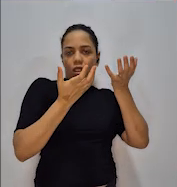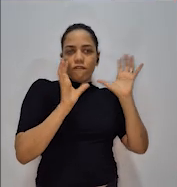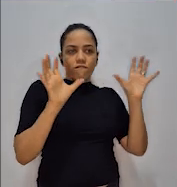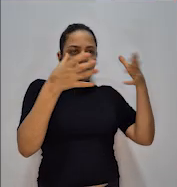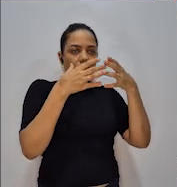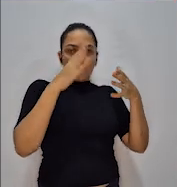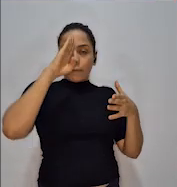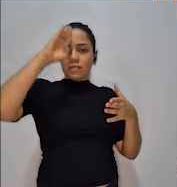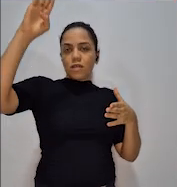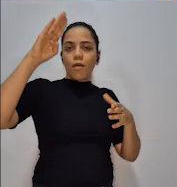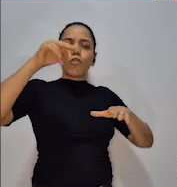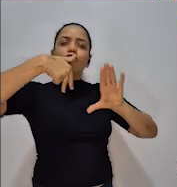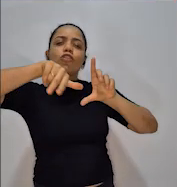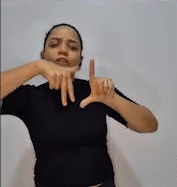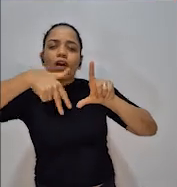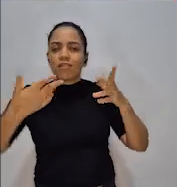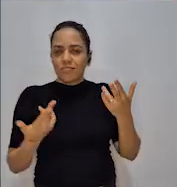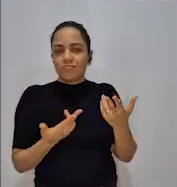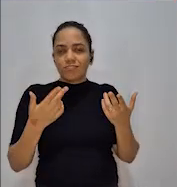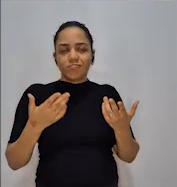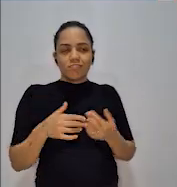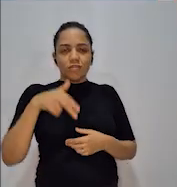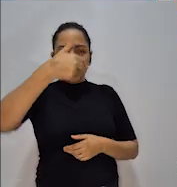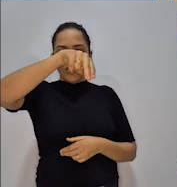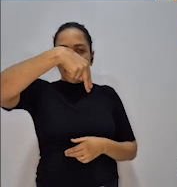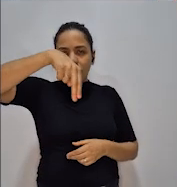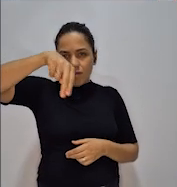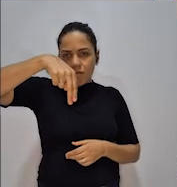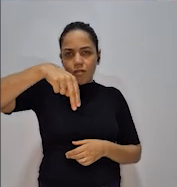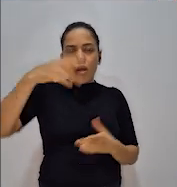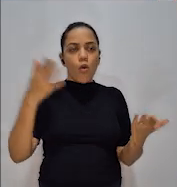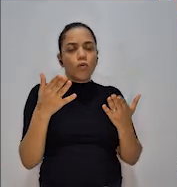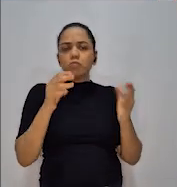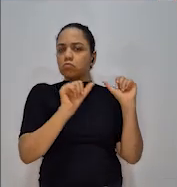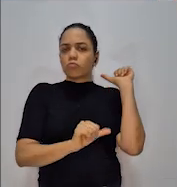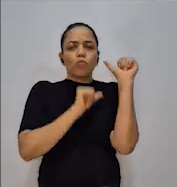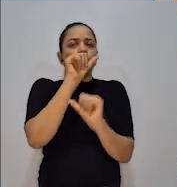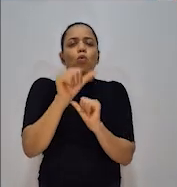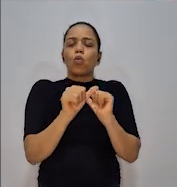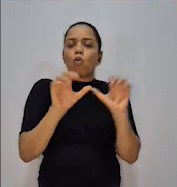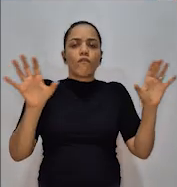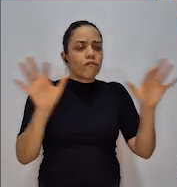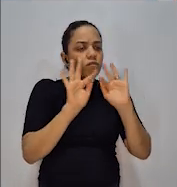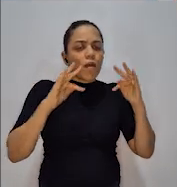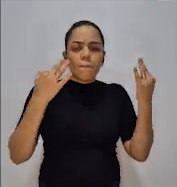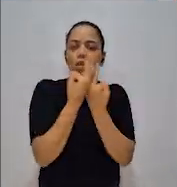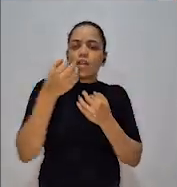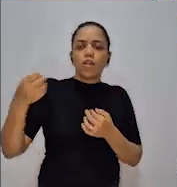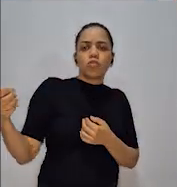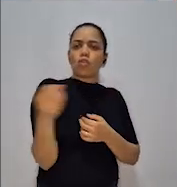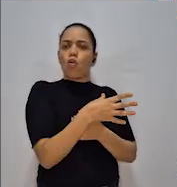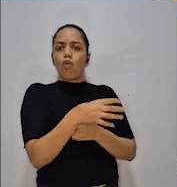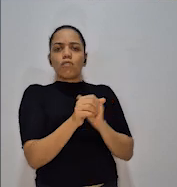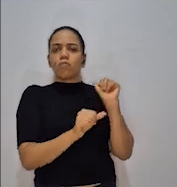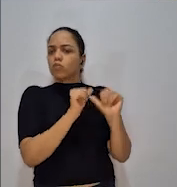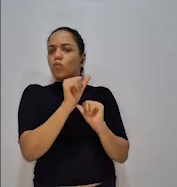que as novas composições familiares já estão refletidas na mídia, justamente por essa pressão social. A gente